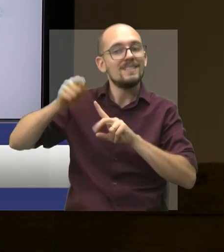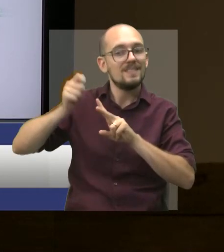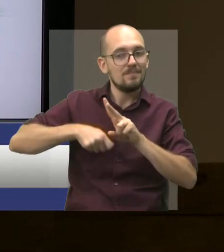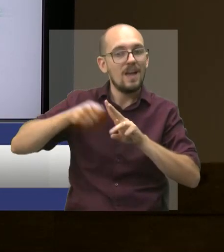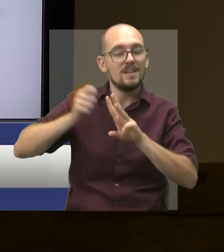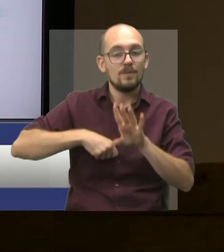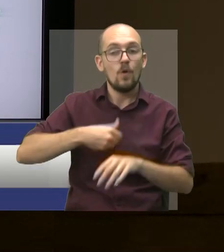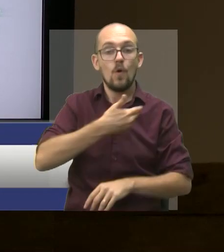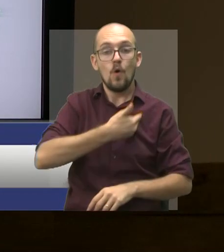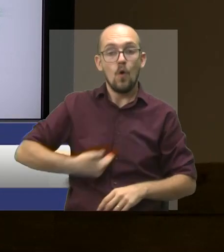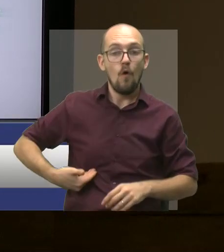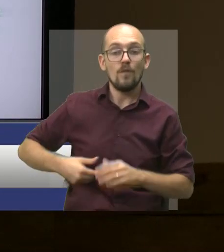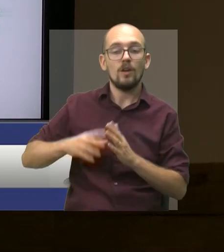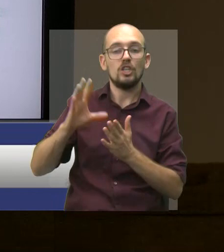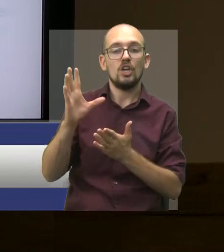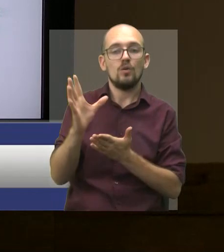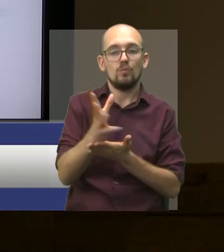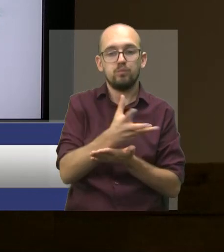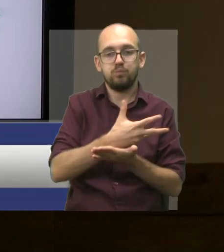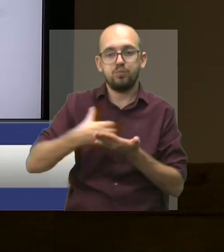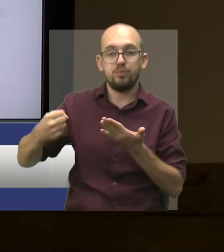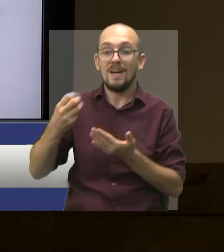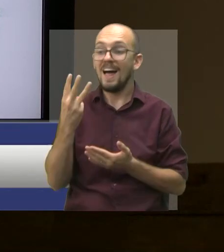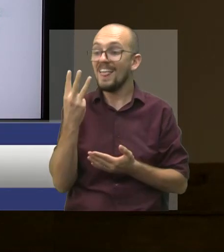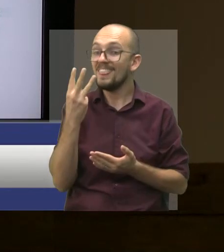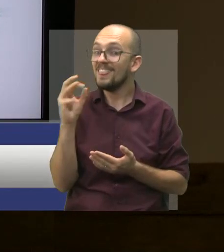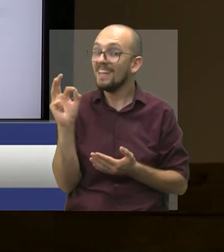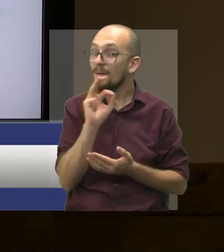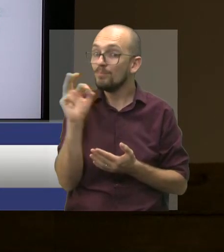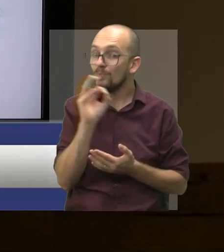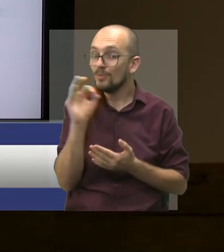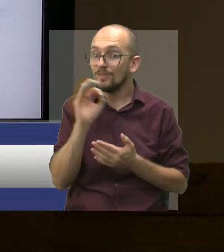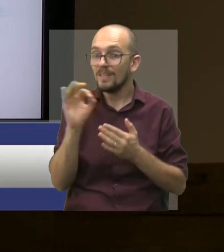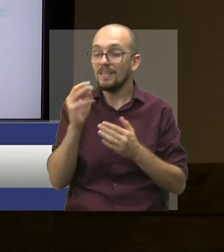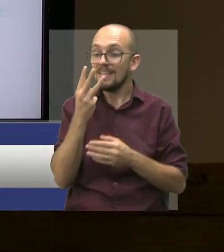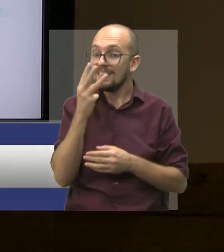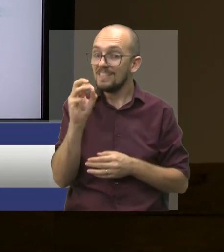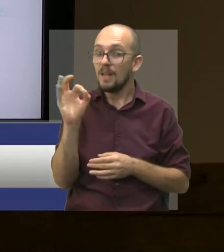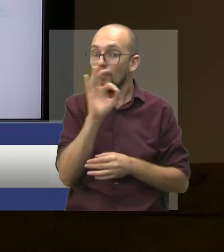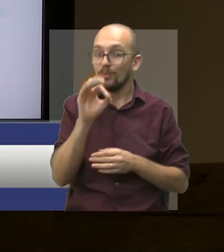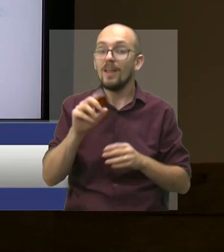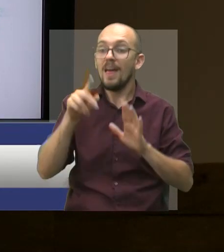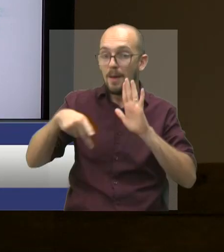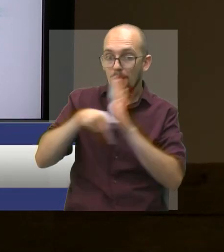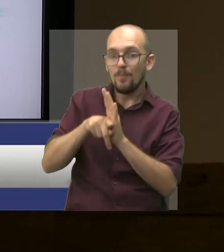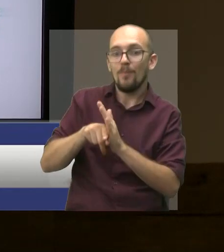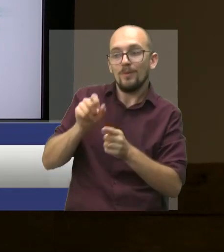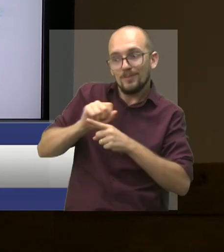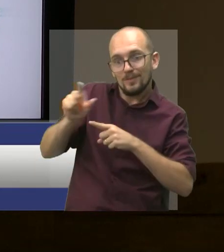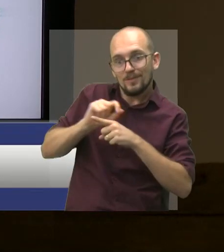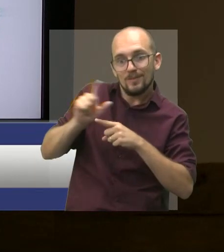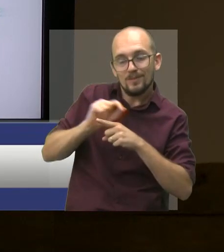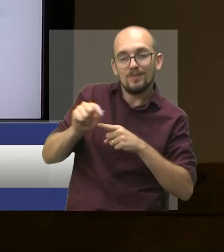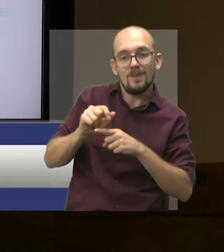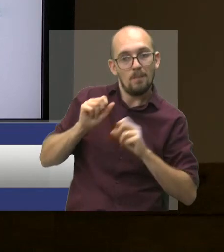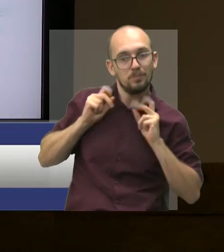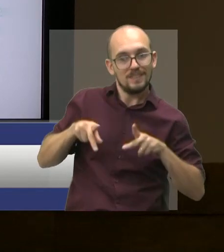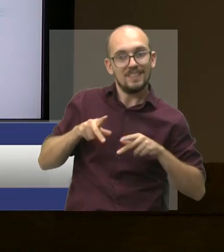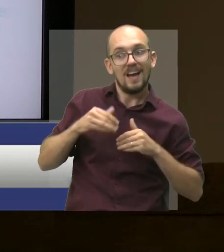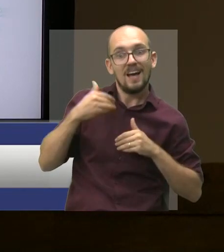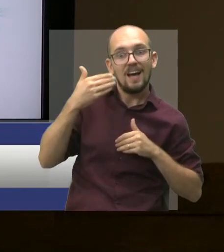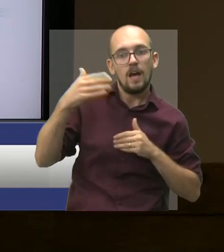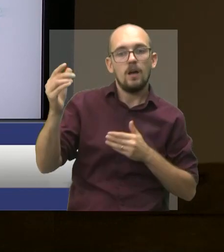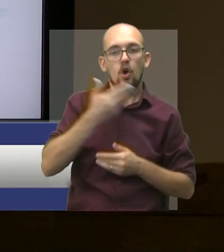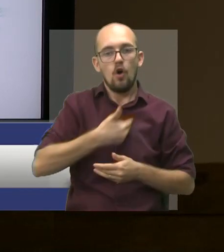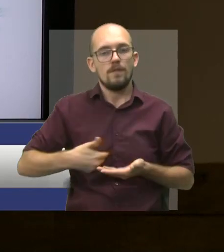desvia 30% dos recursos que estavam para garantir as nossas aposentadorias para outras despesas que